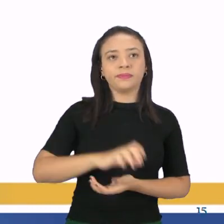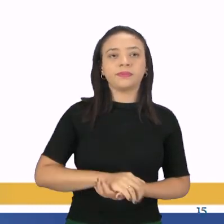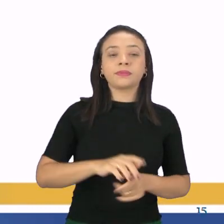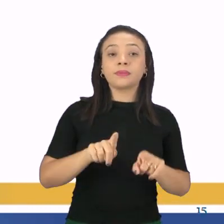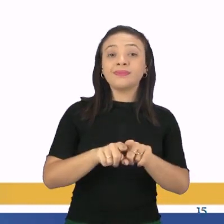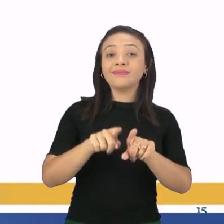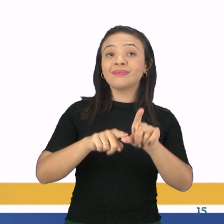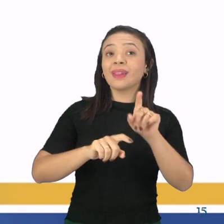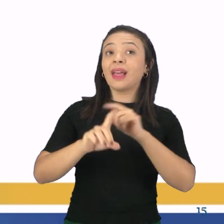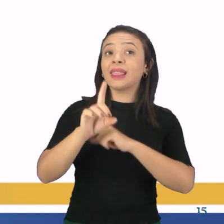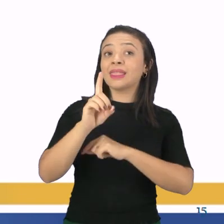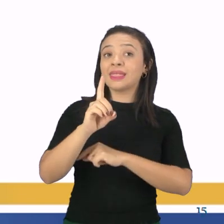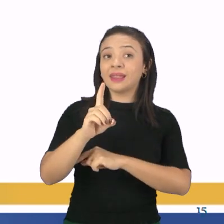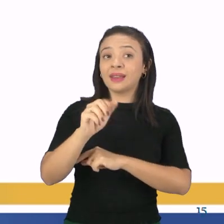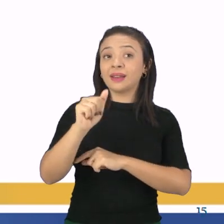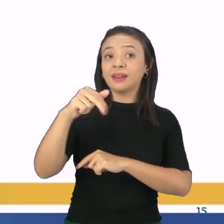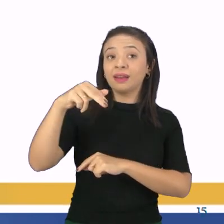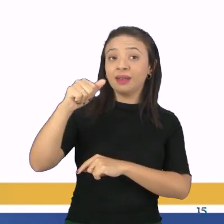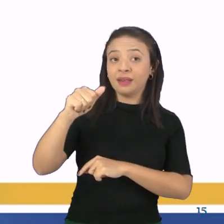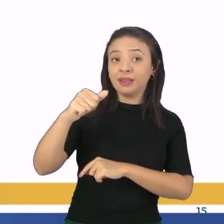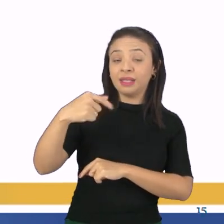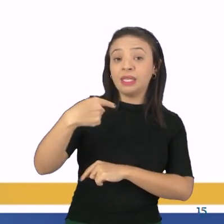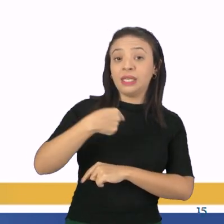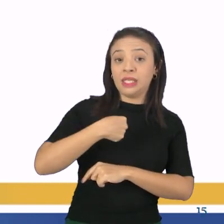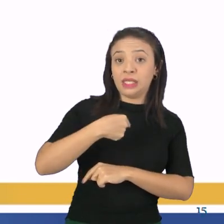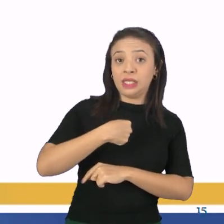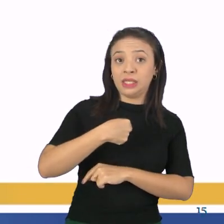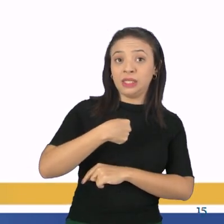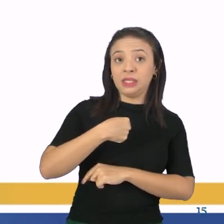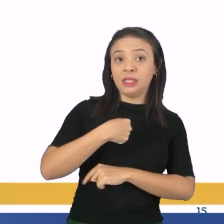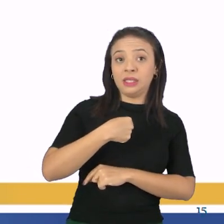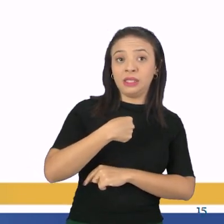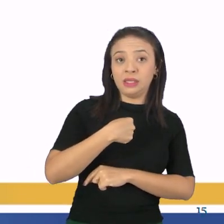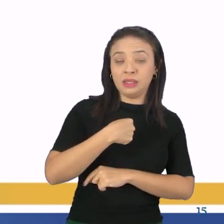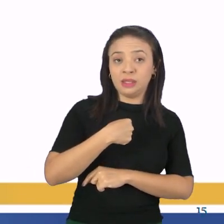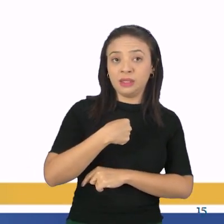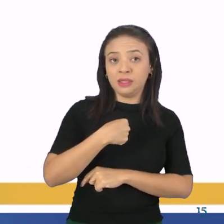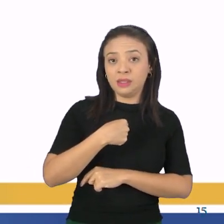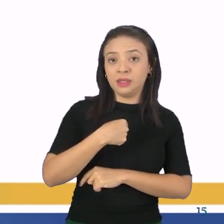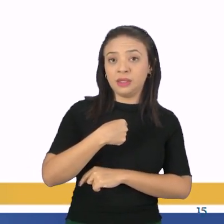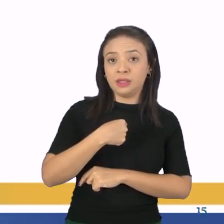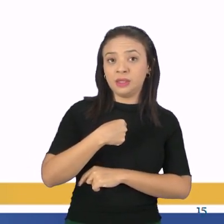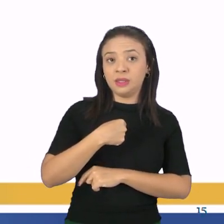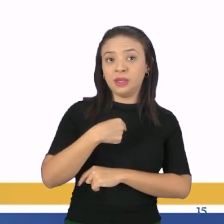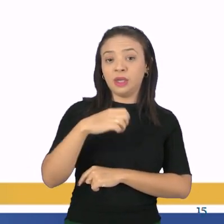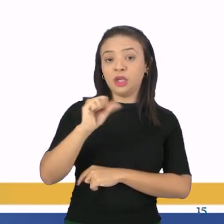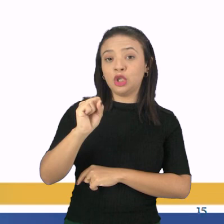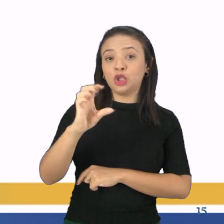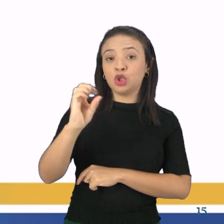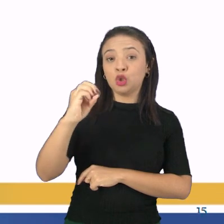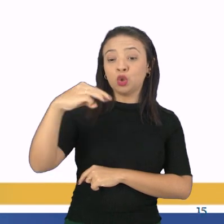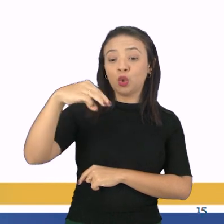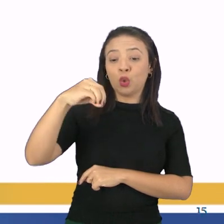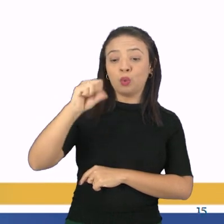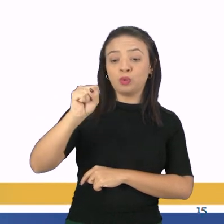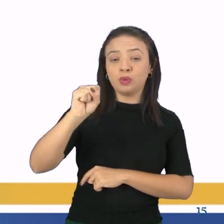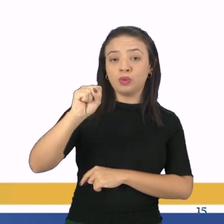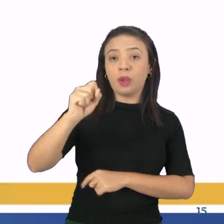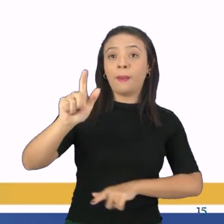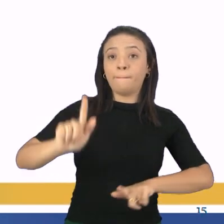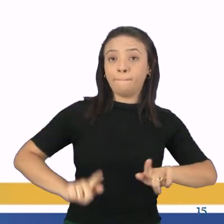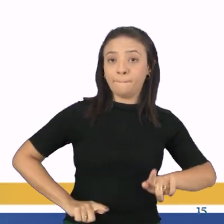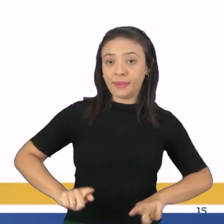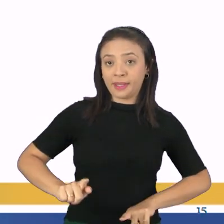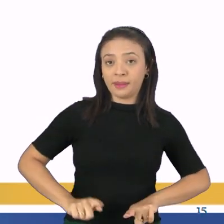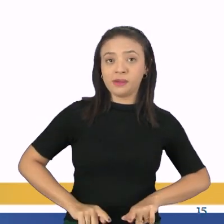D, também. Anna and I am cousins. A Ana e eu somos primas. Também é